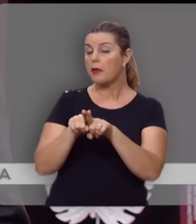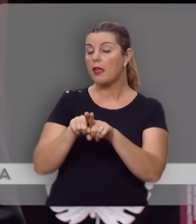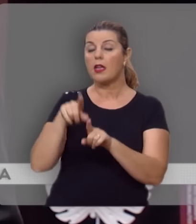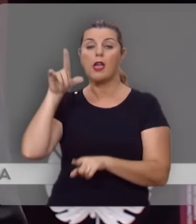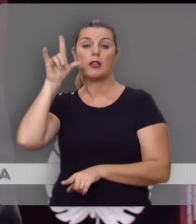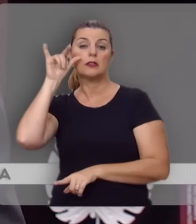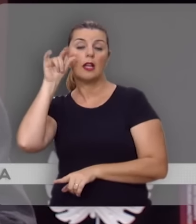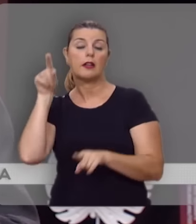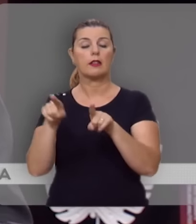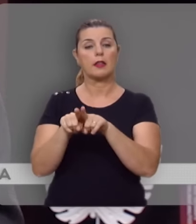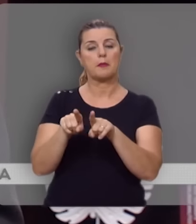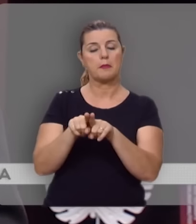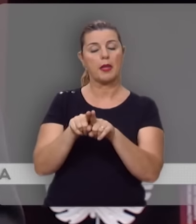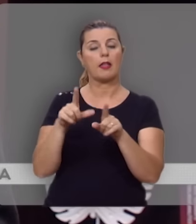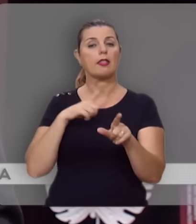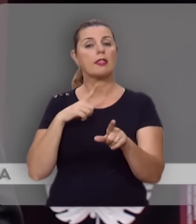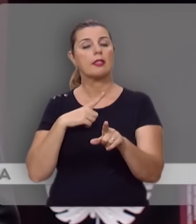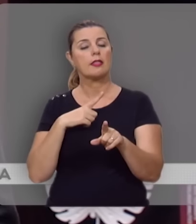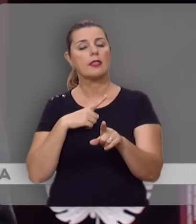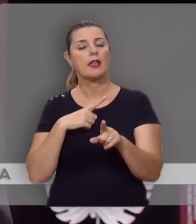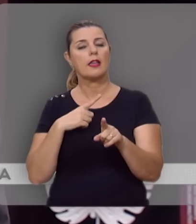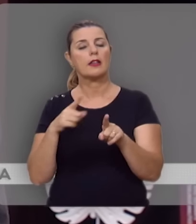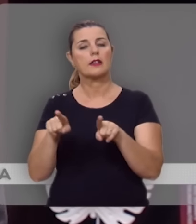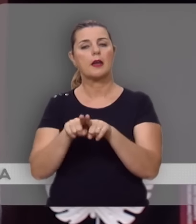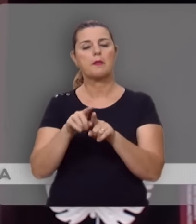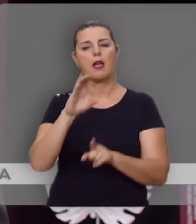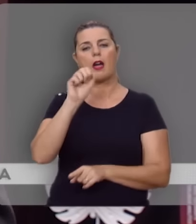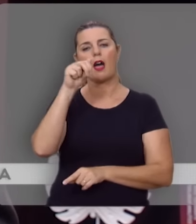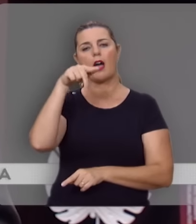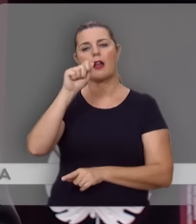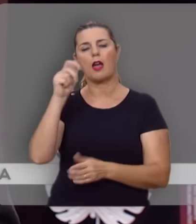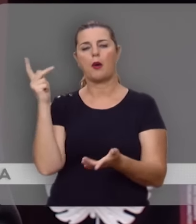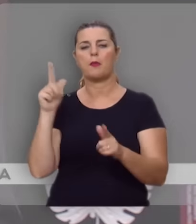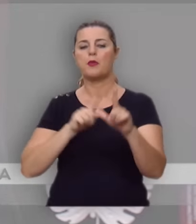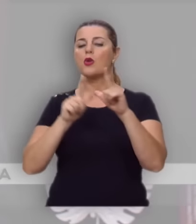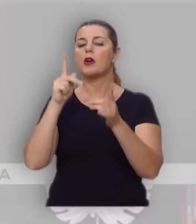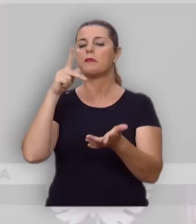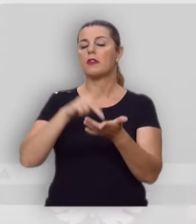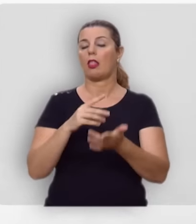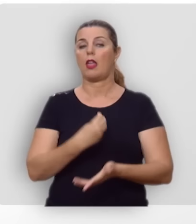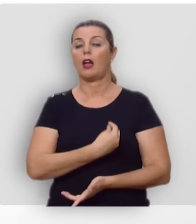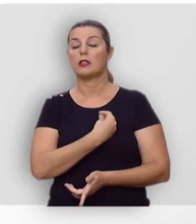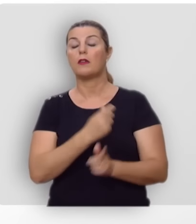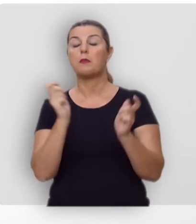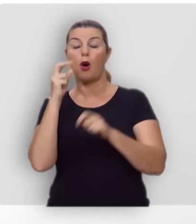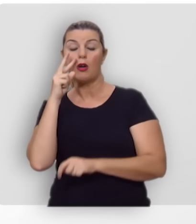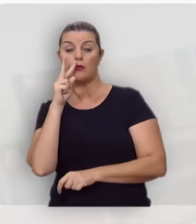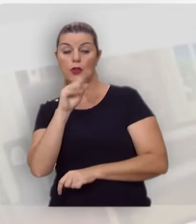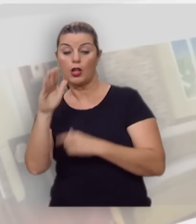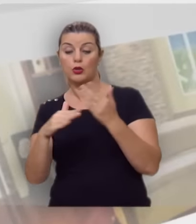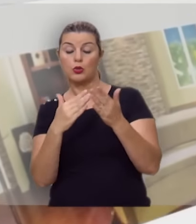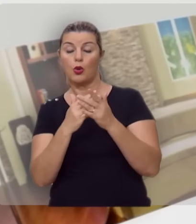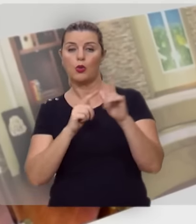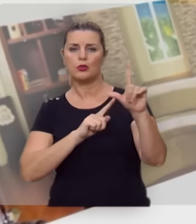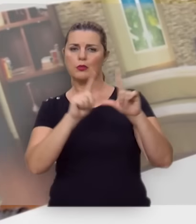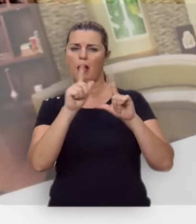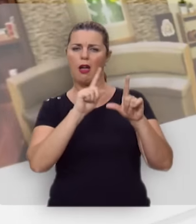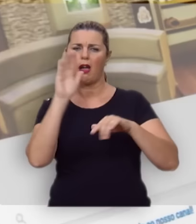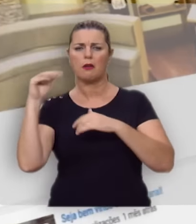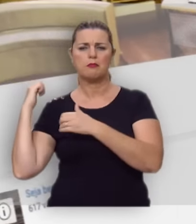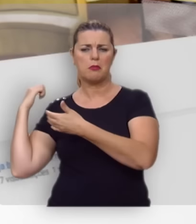canal Presbiteriana BR e temos também o nosso canal Programa Verdade e Vida, onde você pode rever todos os